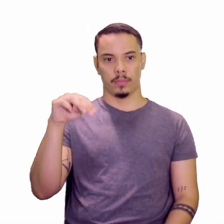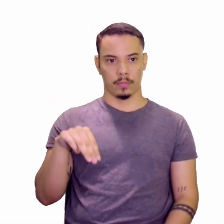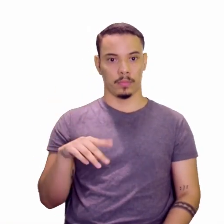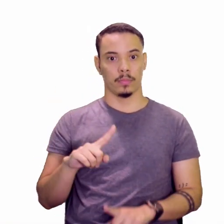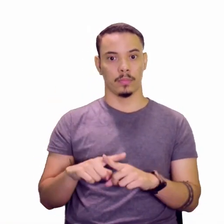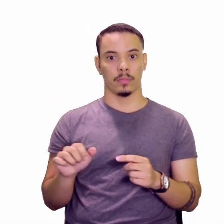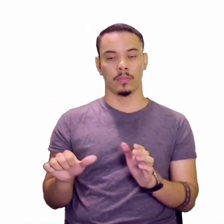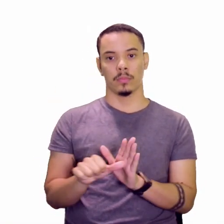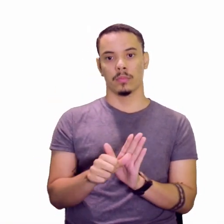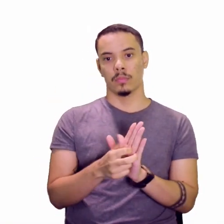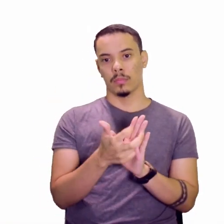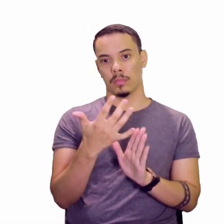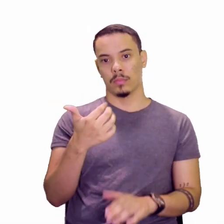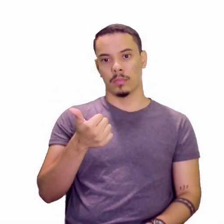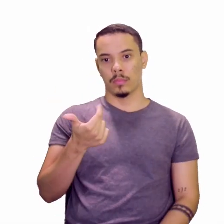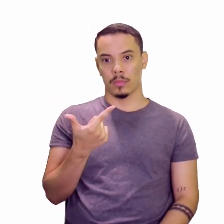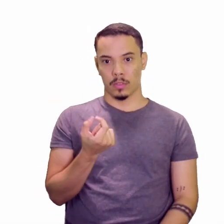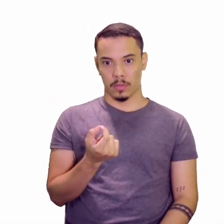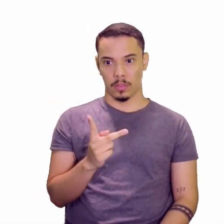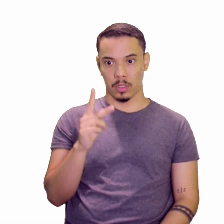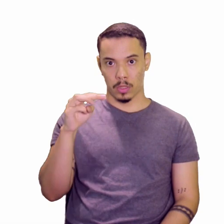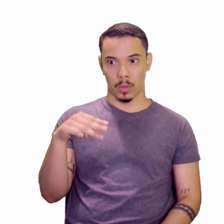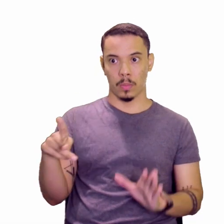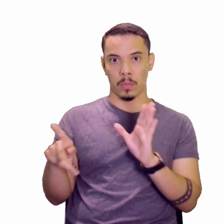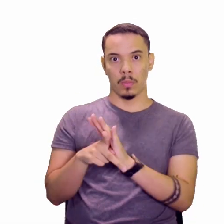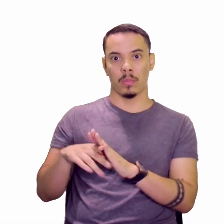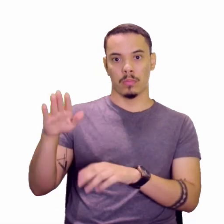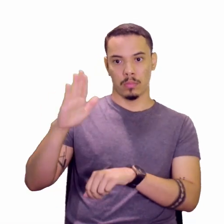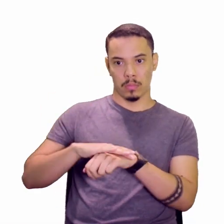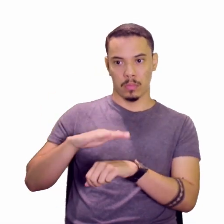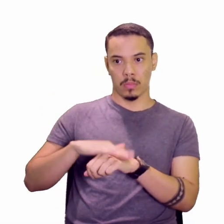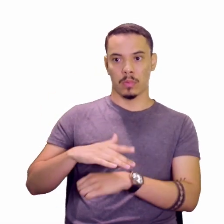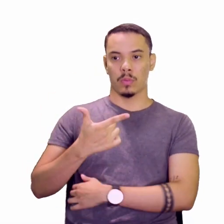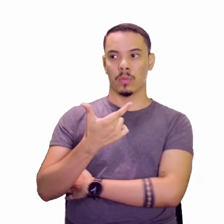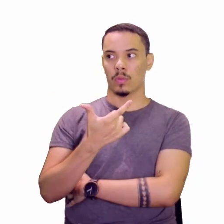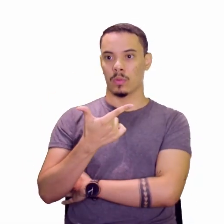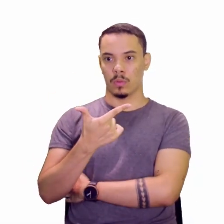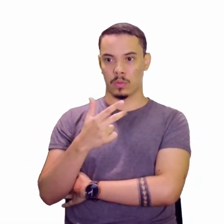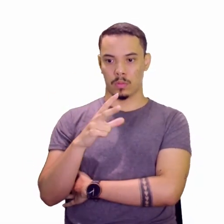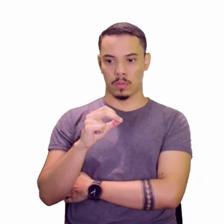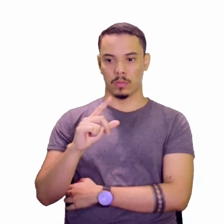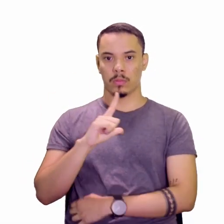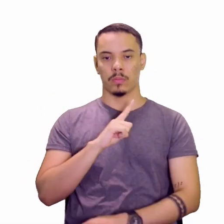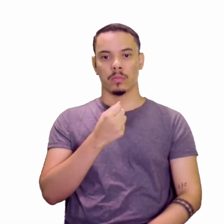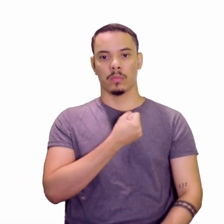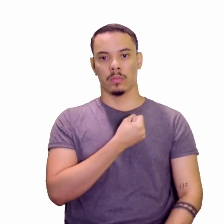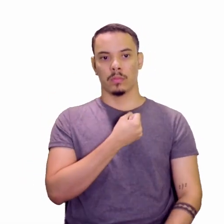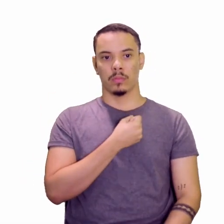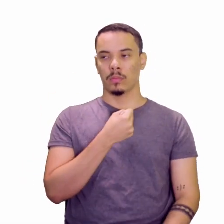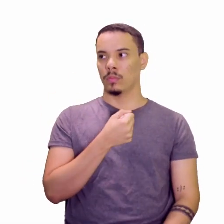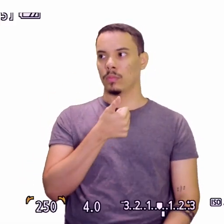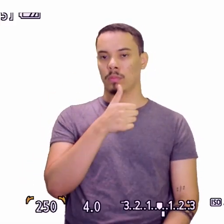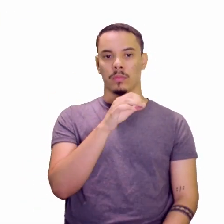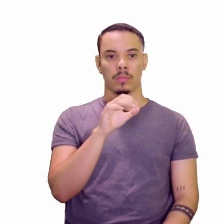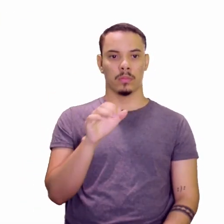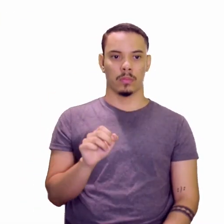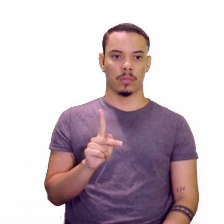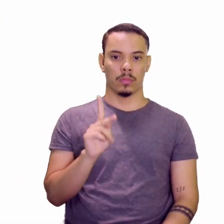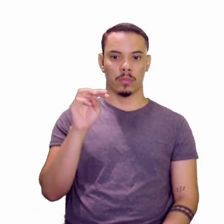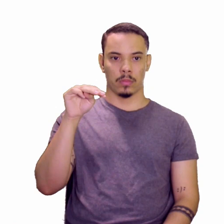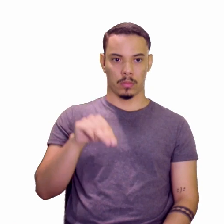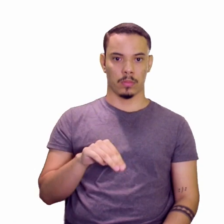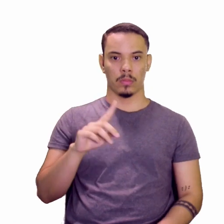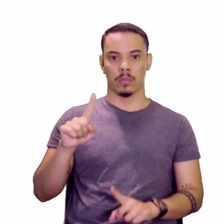que nos primeiros 120 quilômetros desses 250, ele tem uma velocidade média de 100 km por hora. E